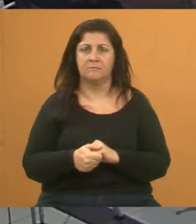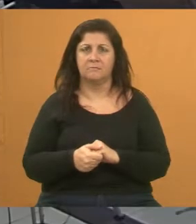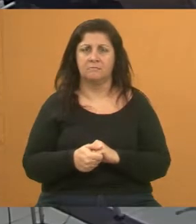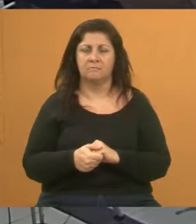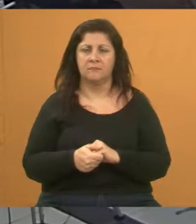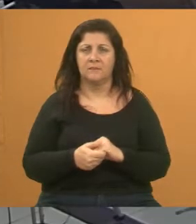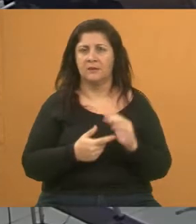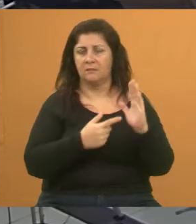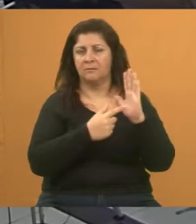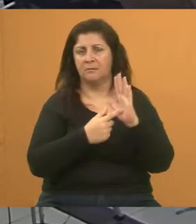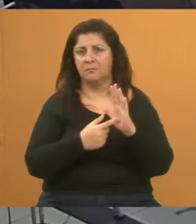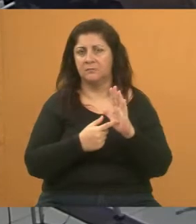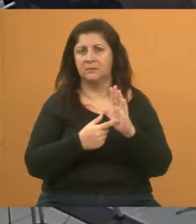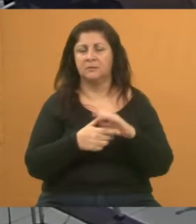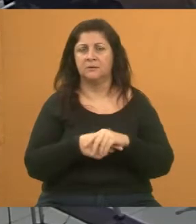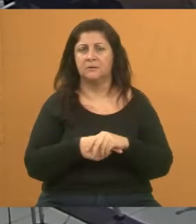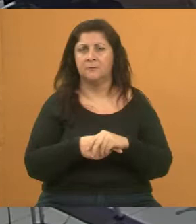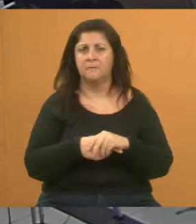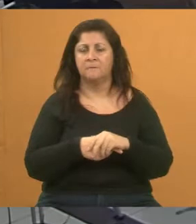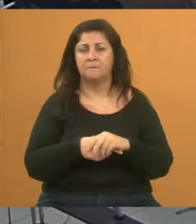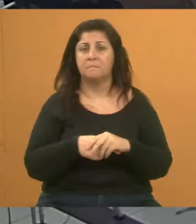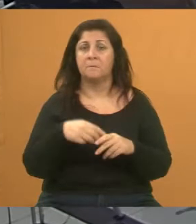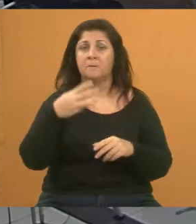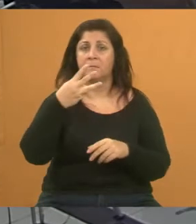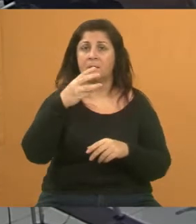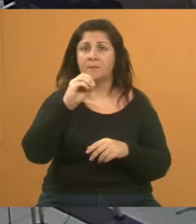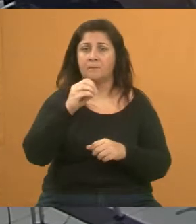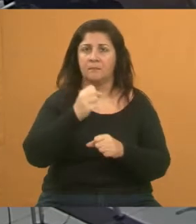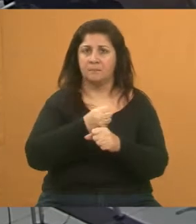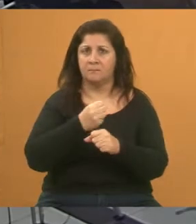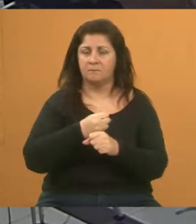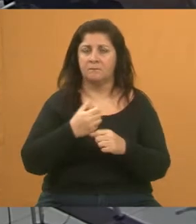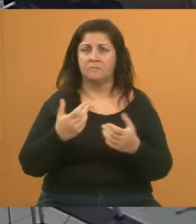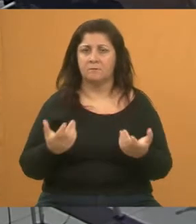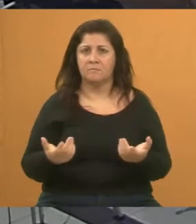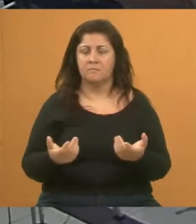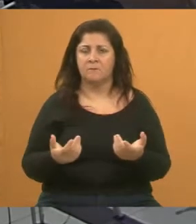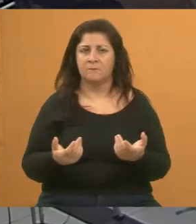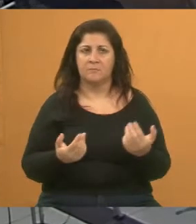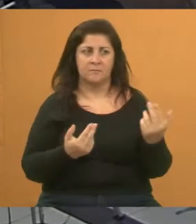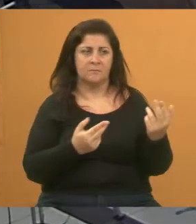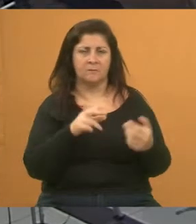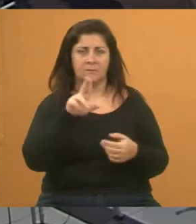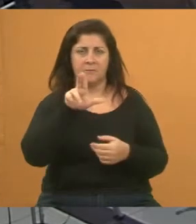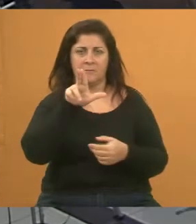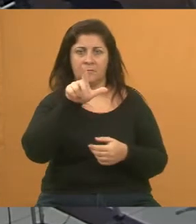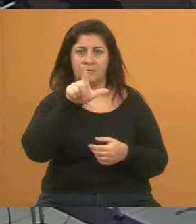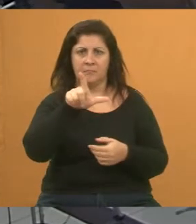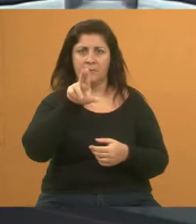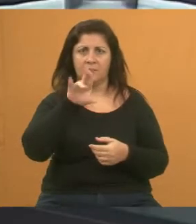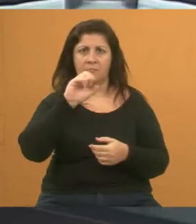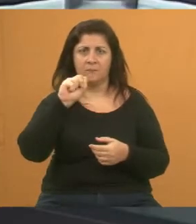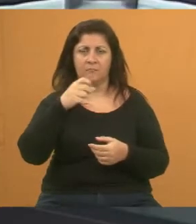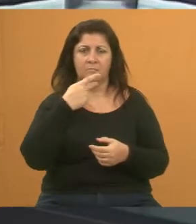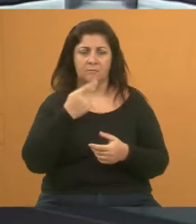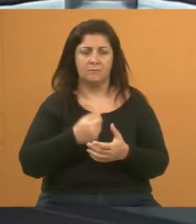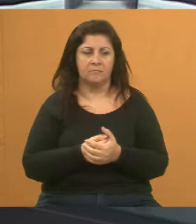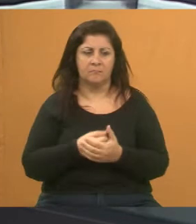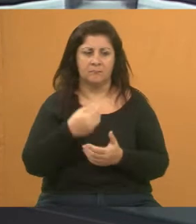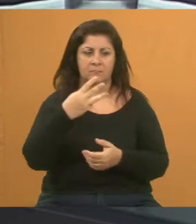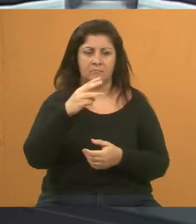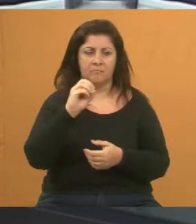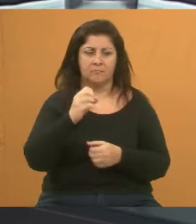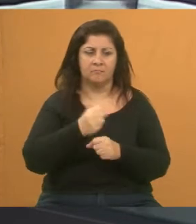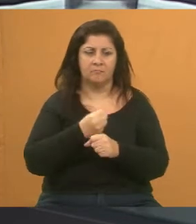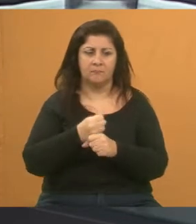minha apresentação do projeto, realmente, faz 30 anos, falando a respeito do que o vereador Luiz Flávio falou, a respeito da conscientização. 30 anos